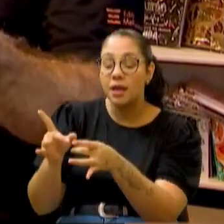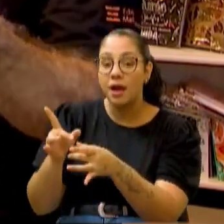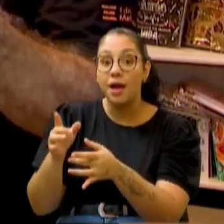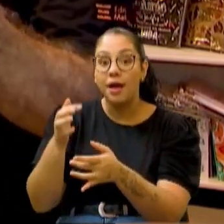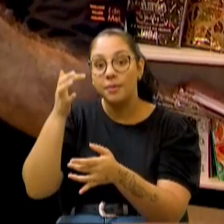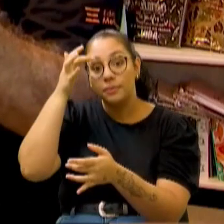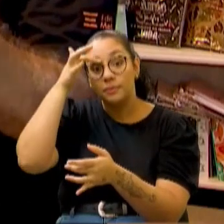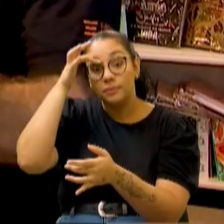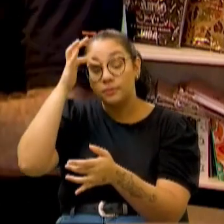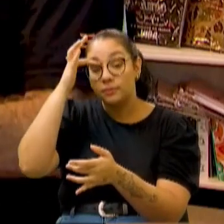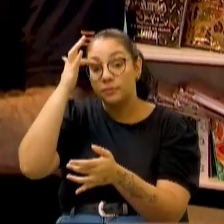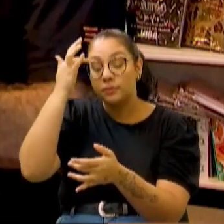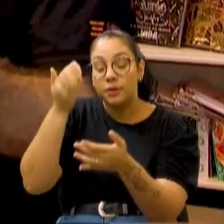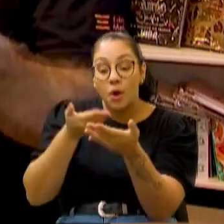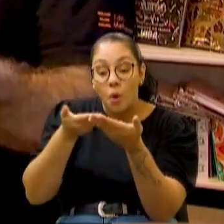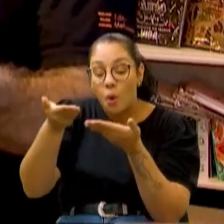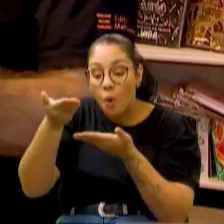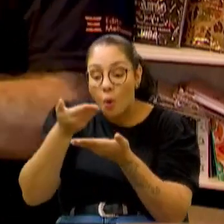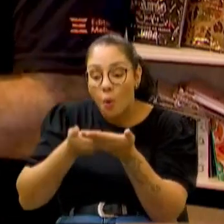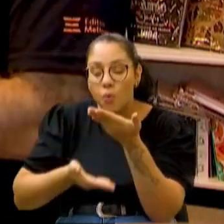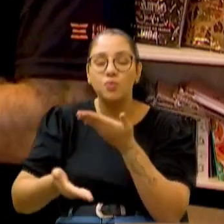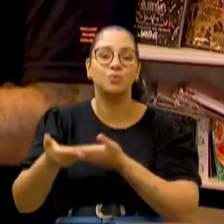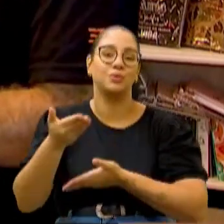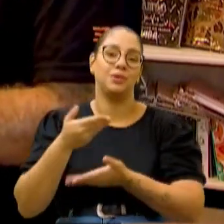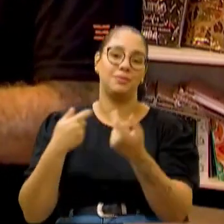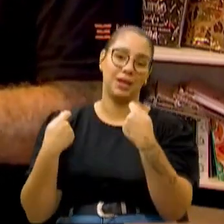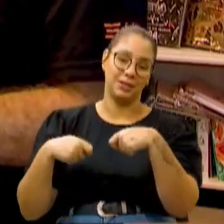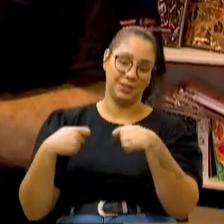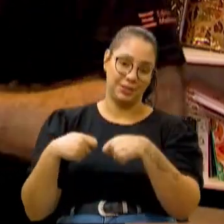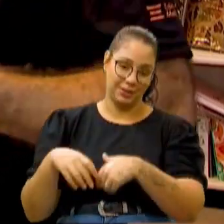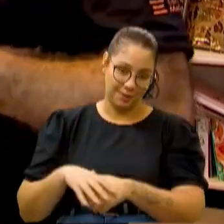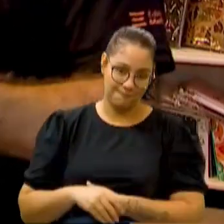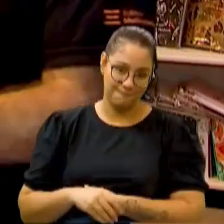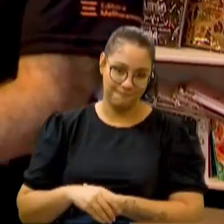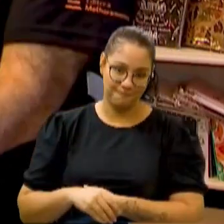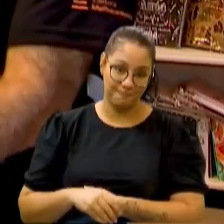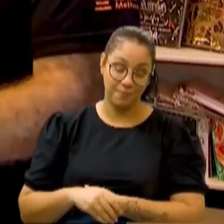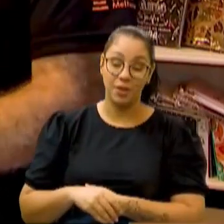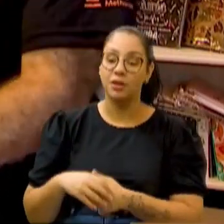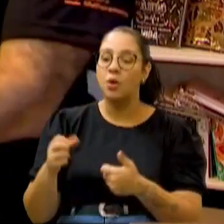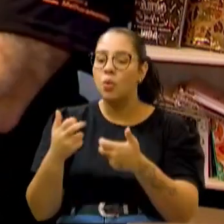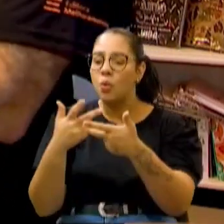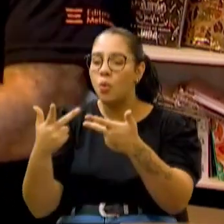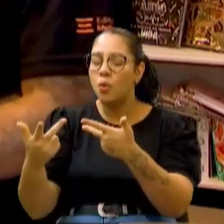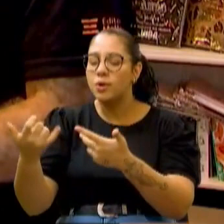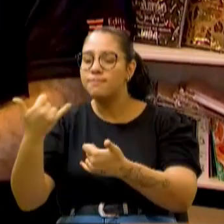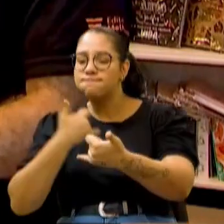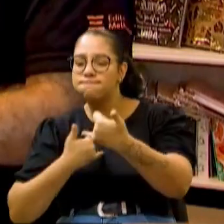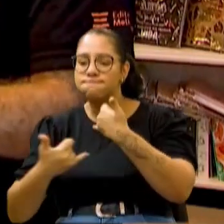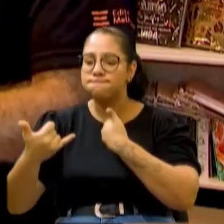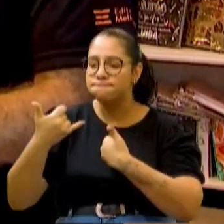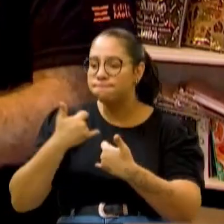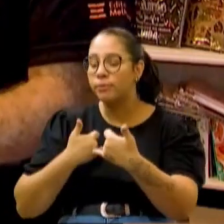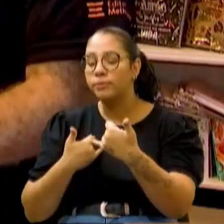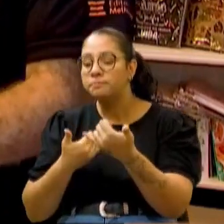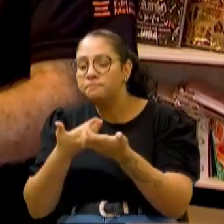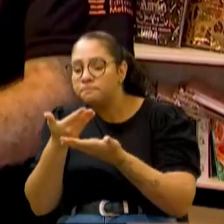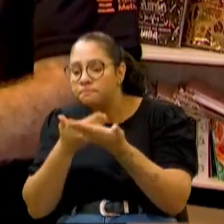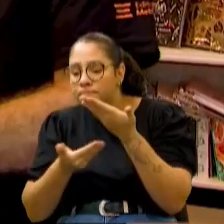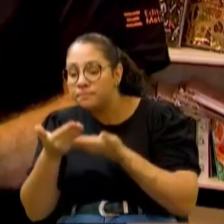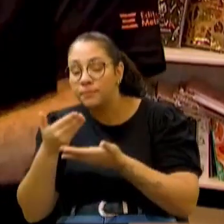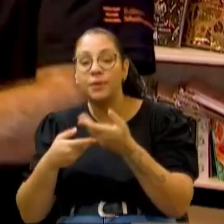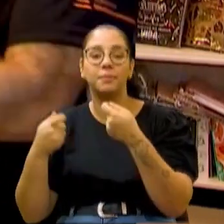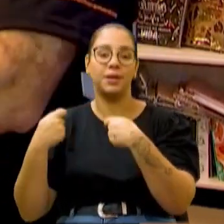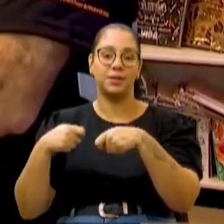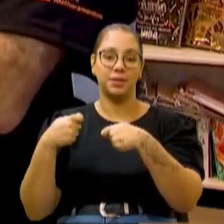ouça muito o seu cliente. Ouça bastante. Primeiro, receba, acolha-o, né, com um sorriso e